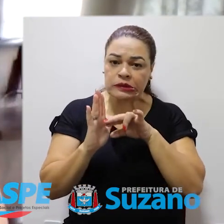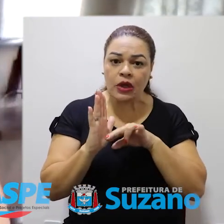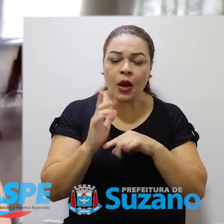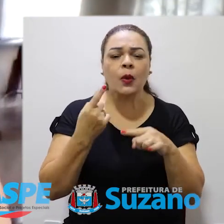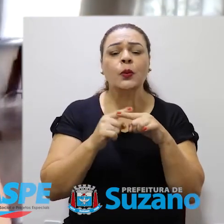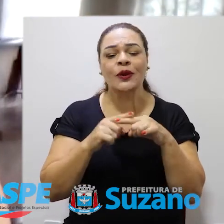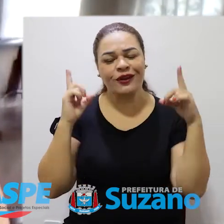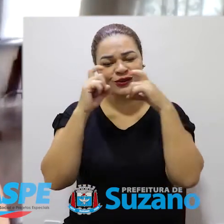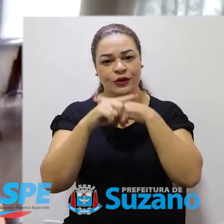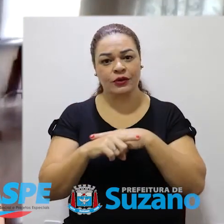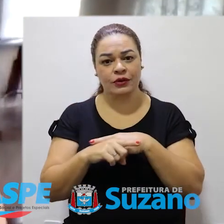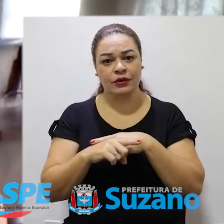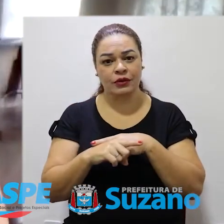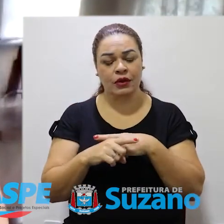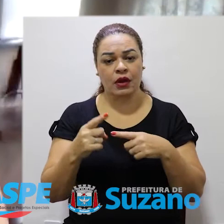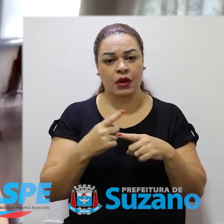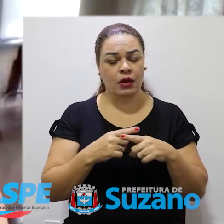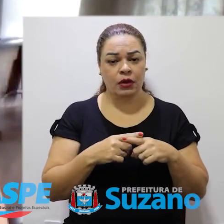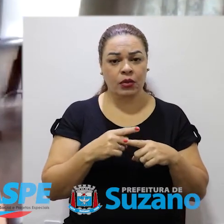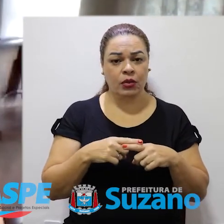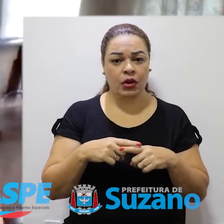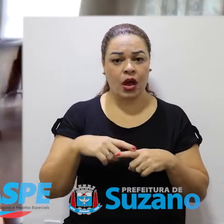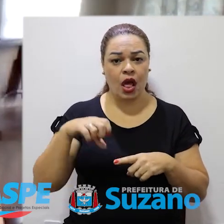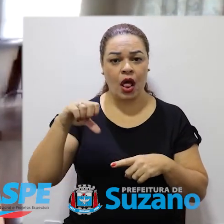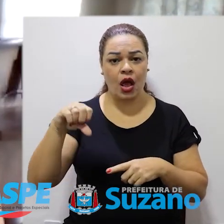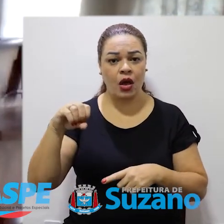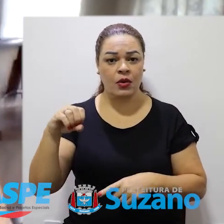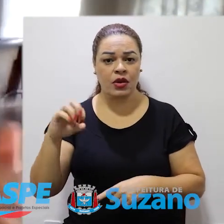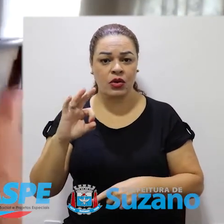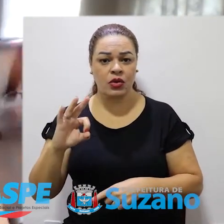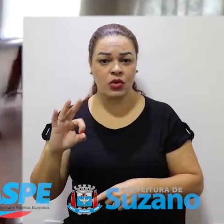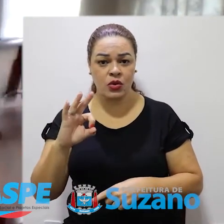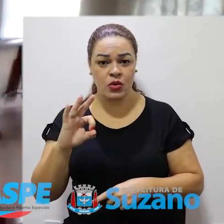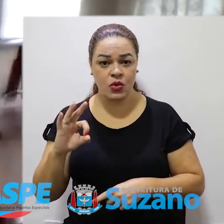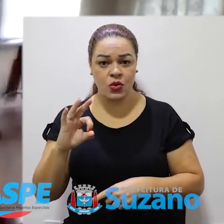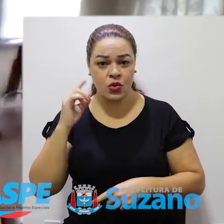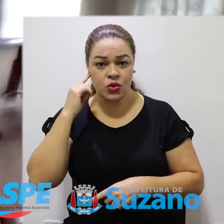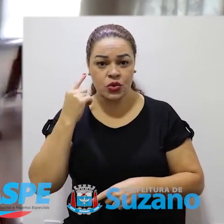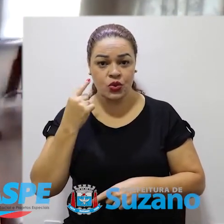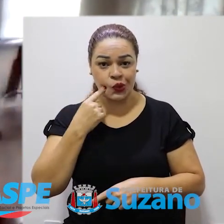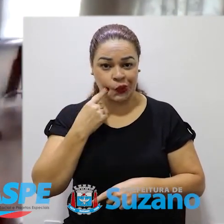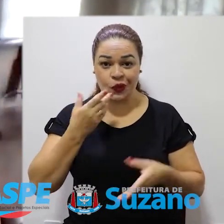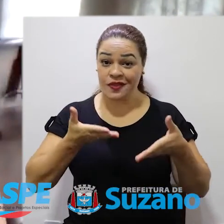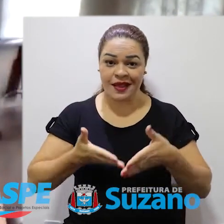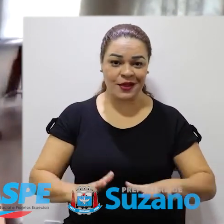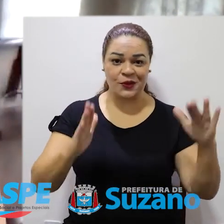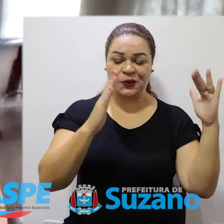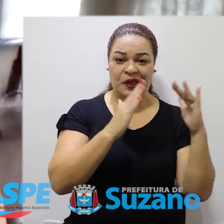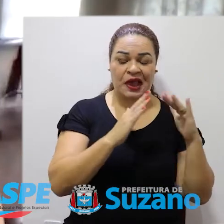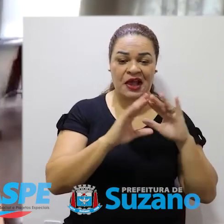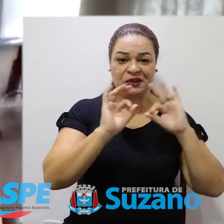isso? Porque 90% dos surdos são filhos de pais ouvintes. Então, assim, os surdos nascem em casas, em